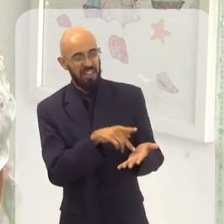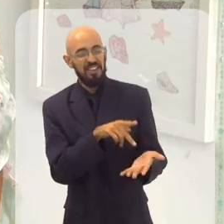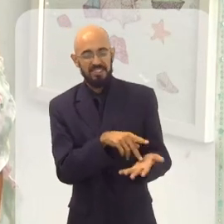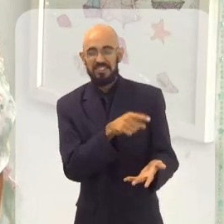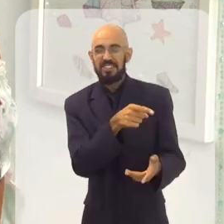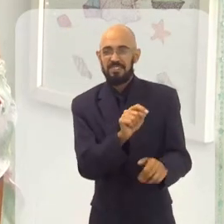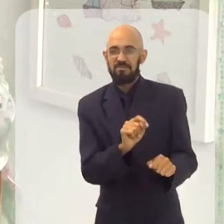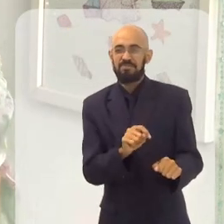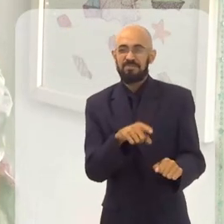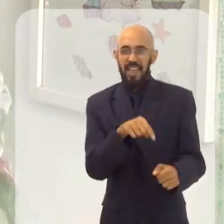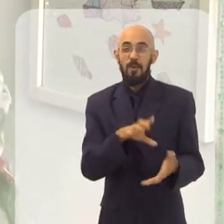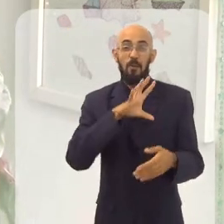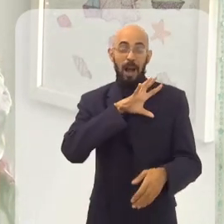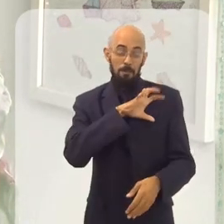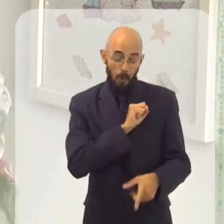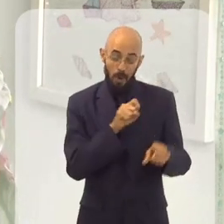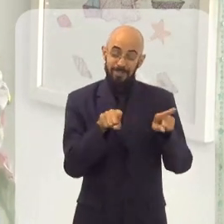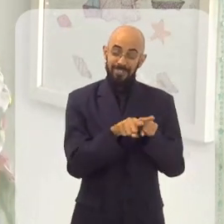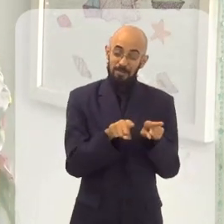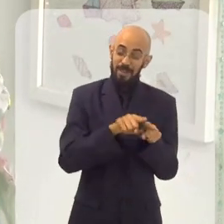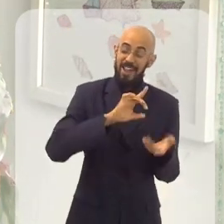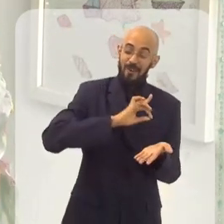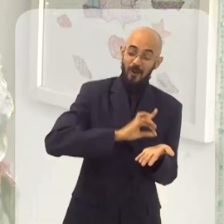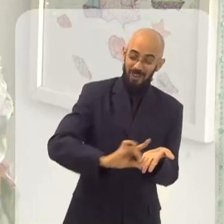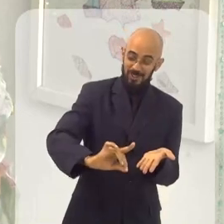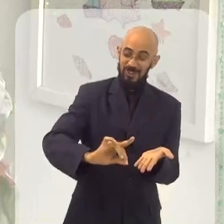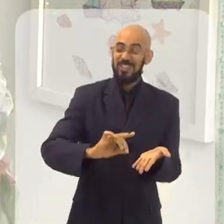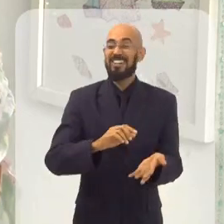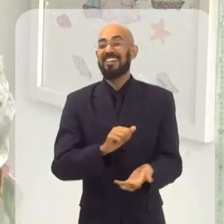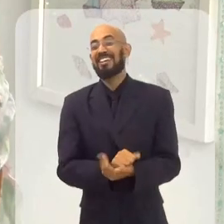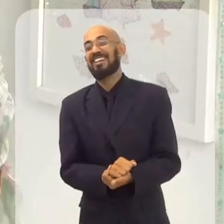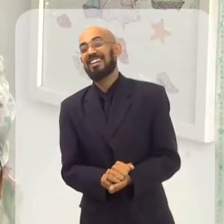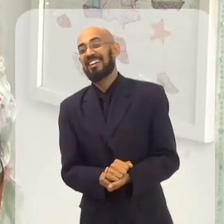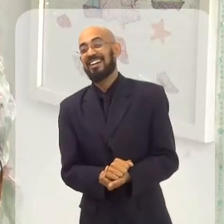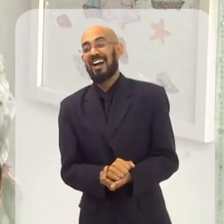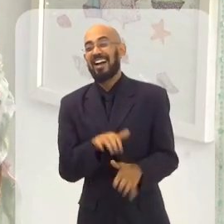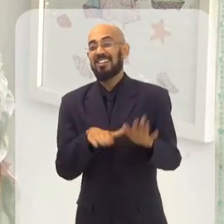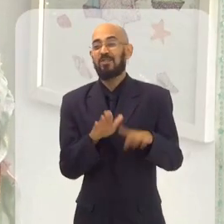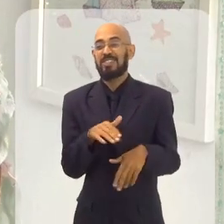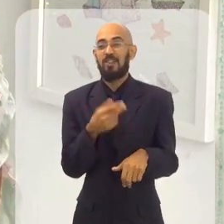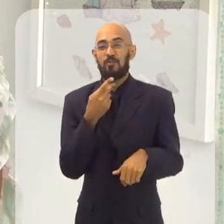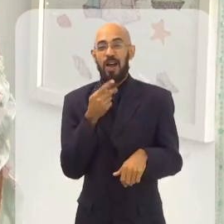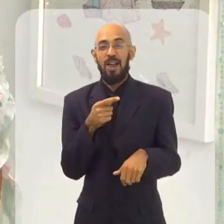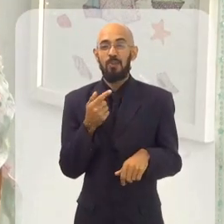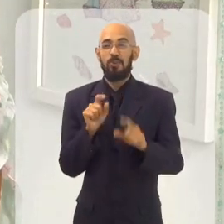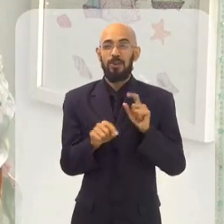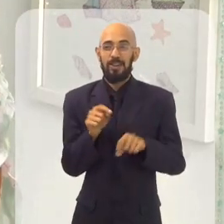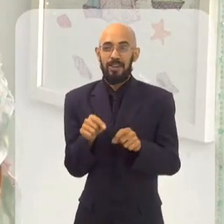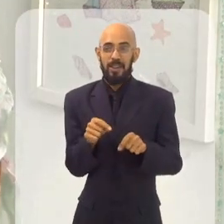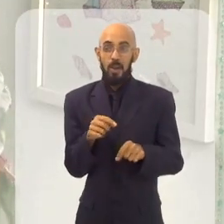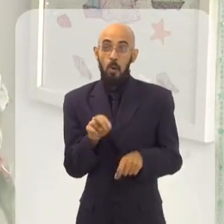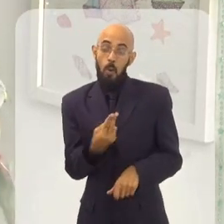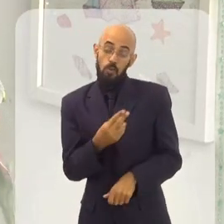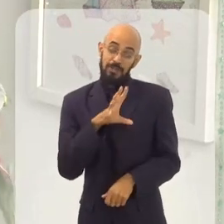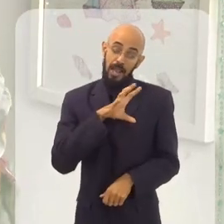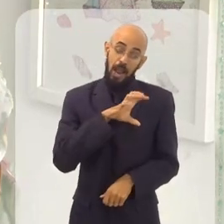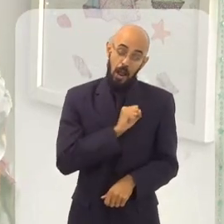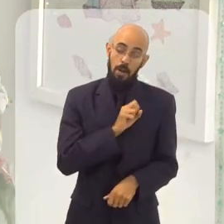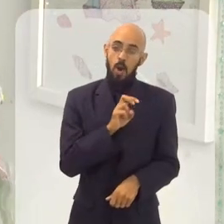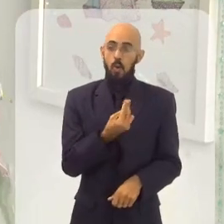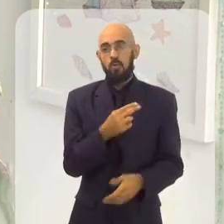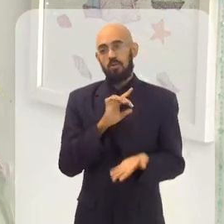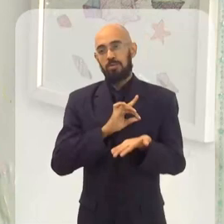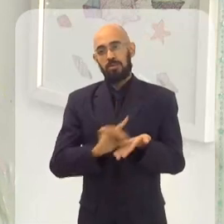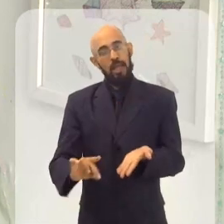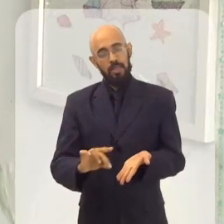Acho. É um amor e ódio, né? Assim, né? Eu brinco e digo que não tem... ou você ama ou você odeia,